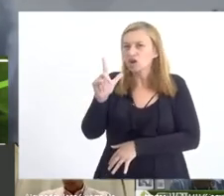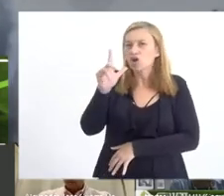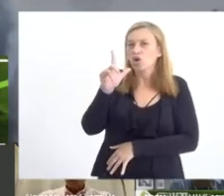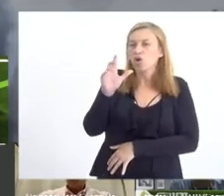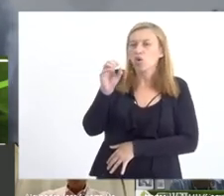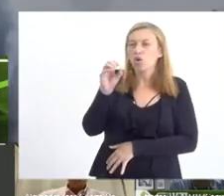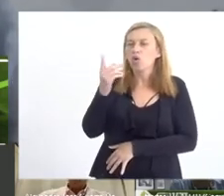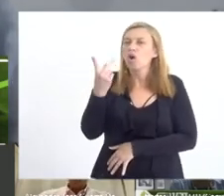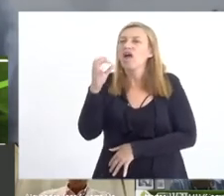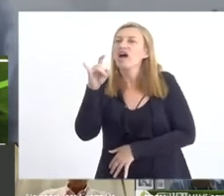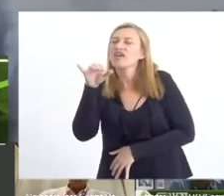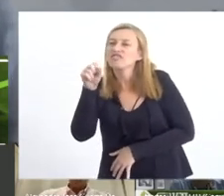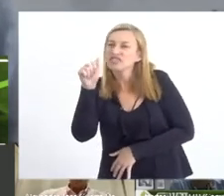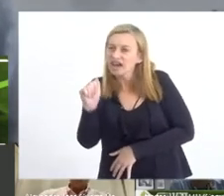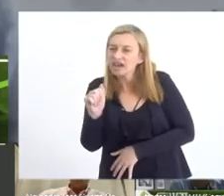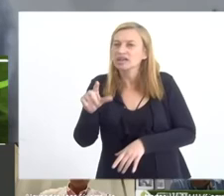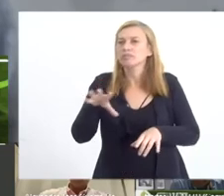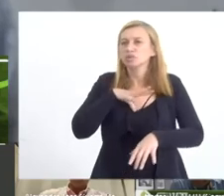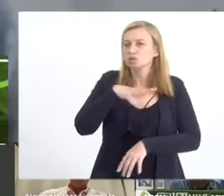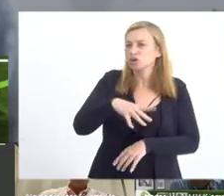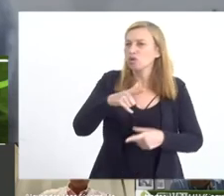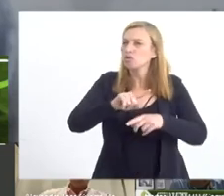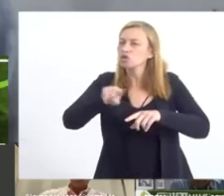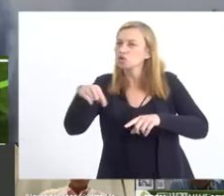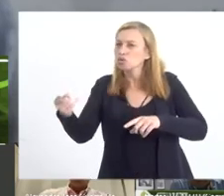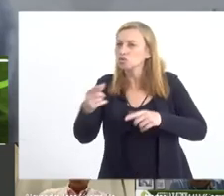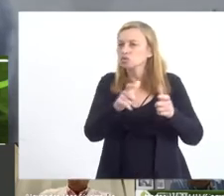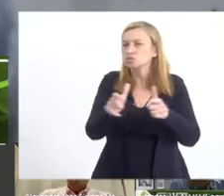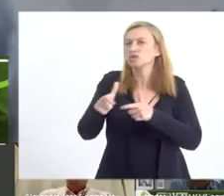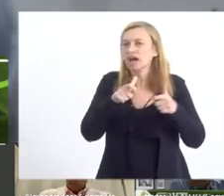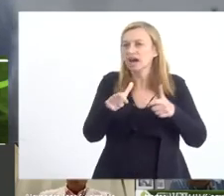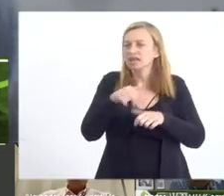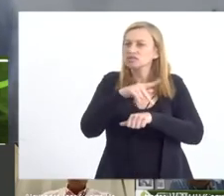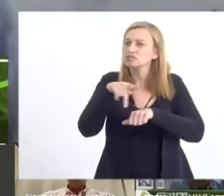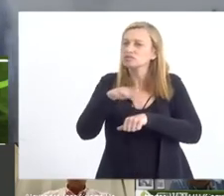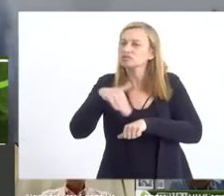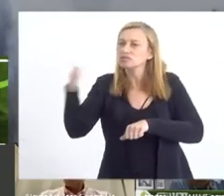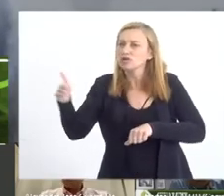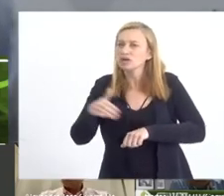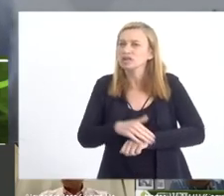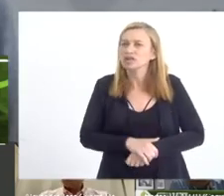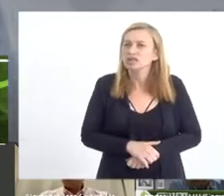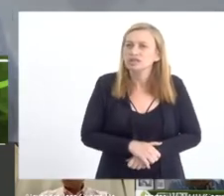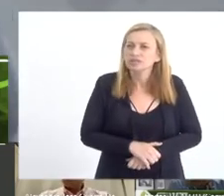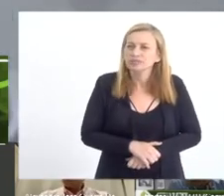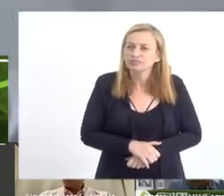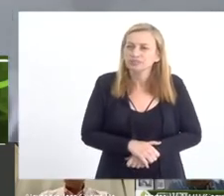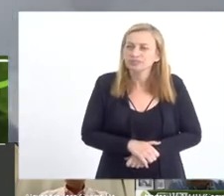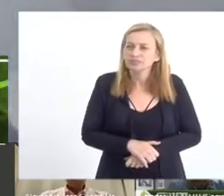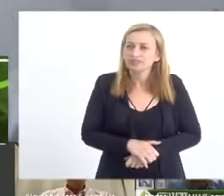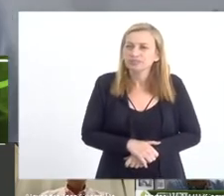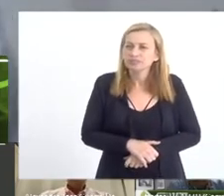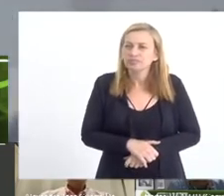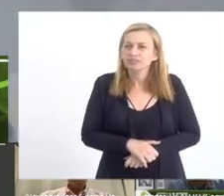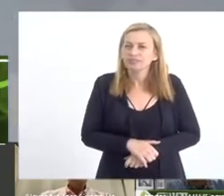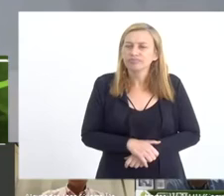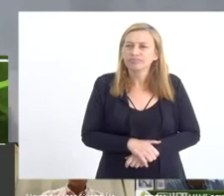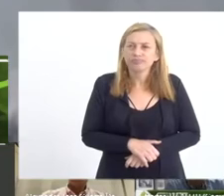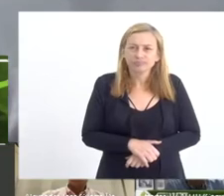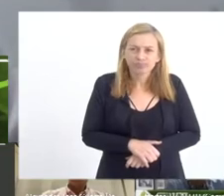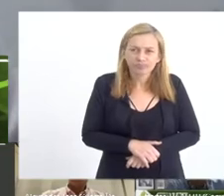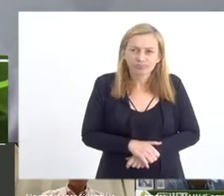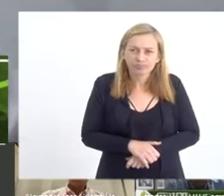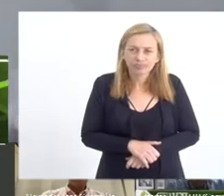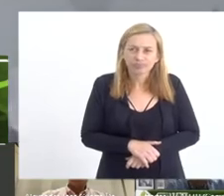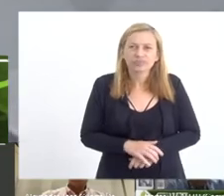Holanda, Portugal, etc. Isso está provocando volta da nossa malha, a mesma